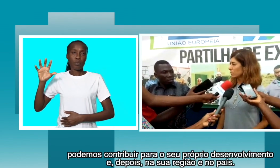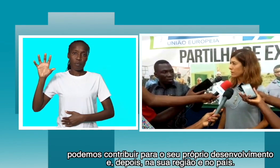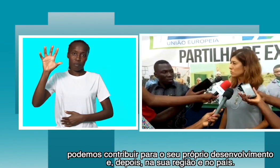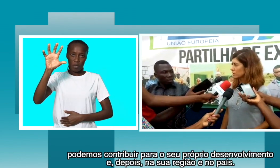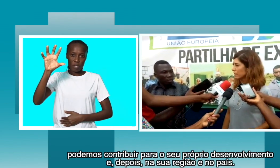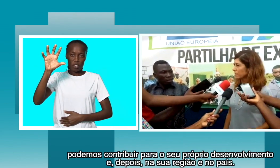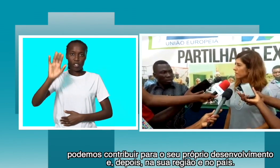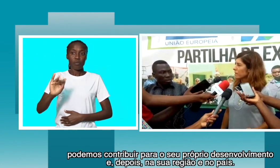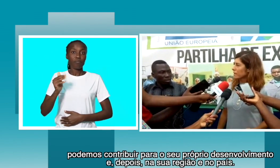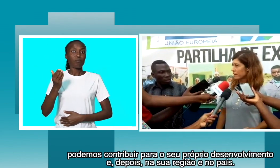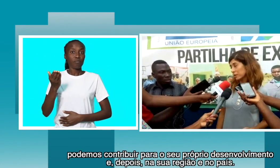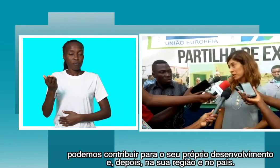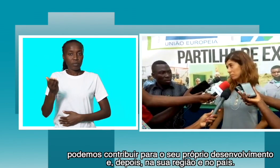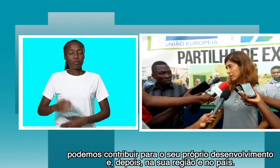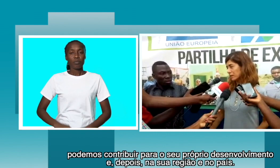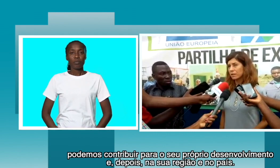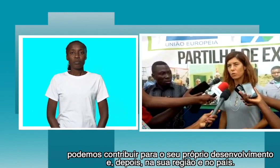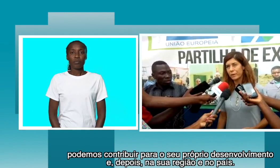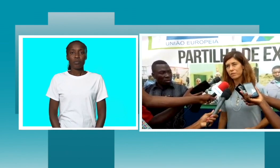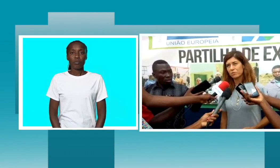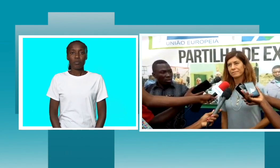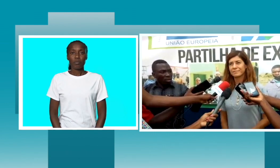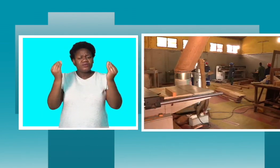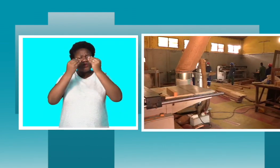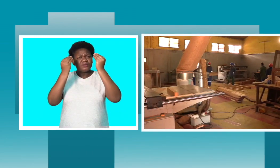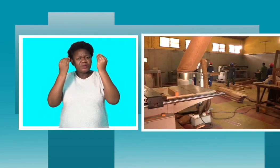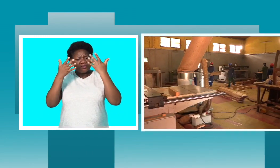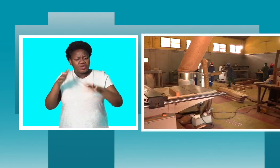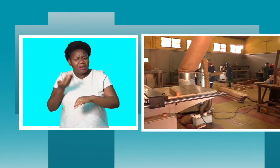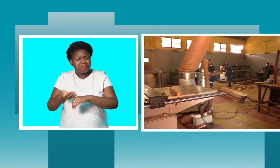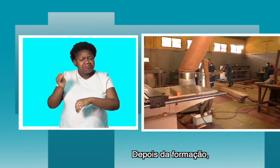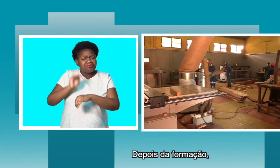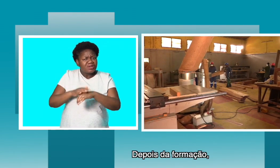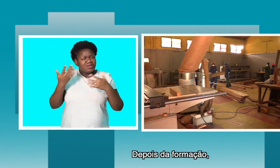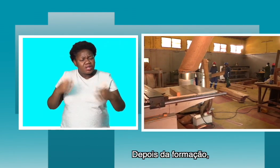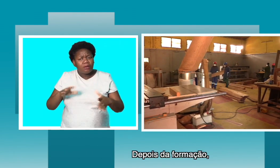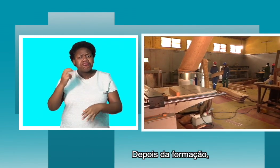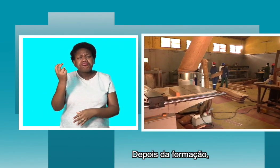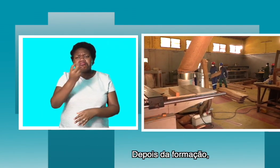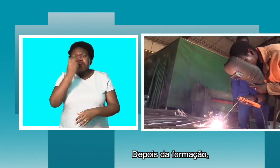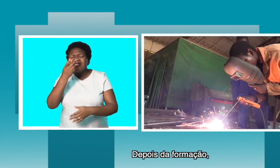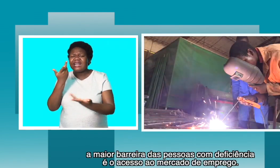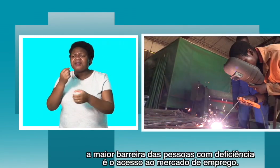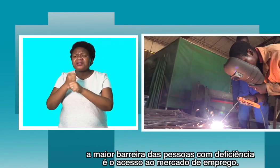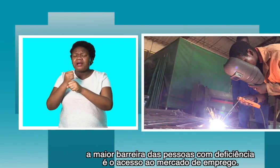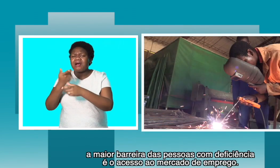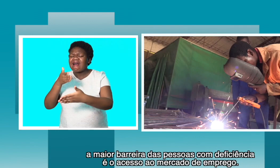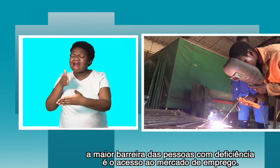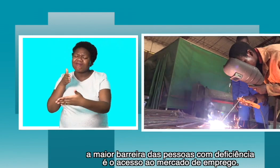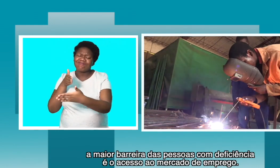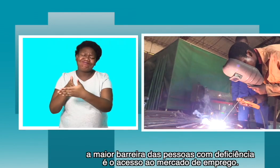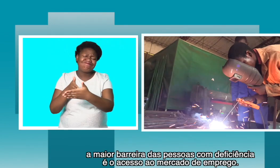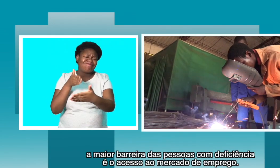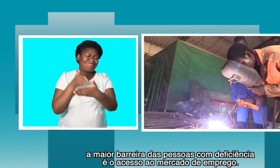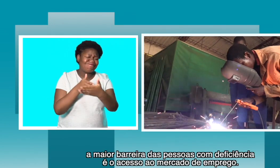contribuição para a sociedade, na região e no país. Depois da formação, a maior barreira das